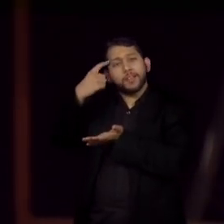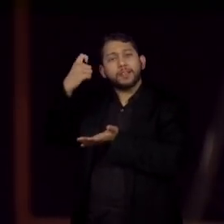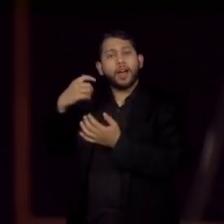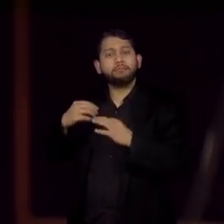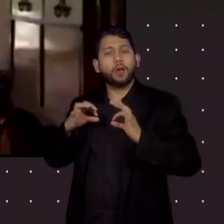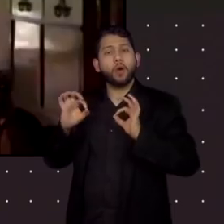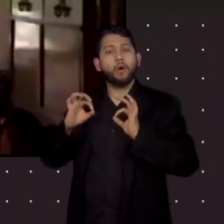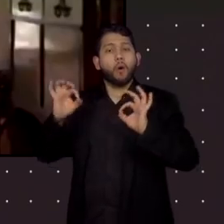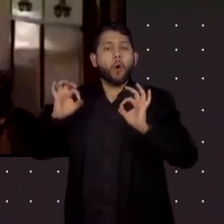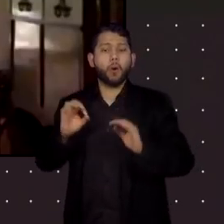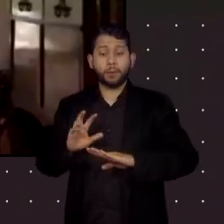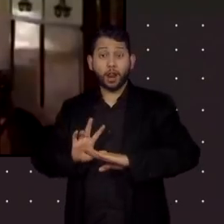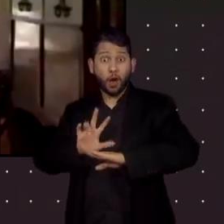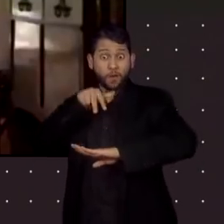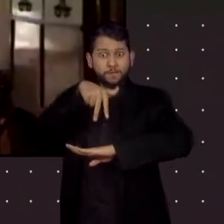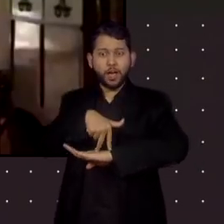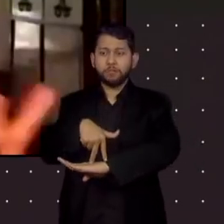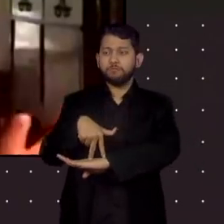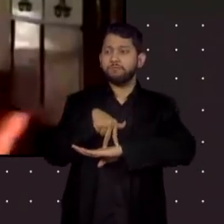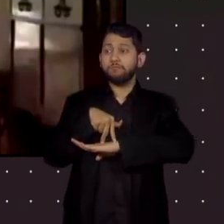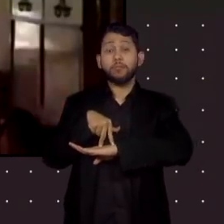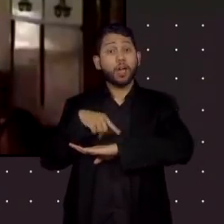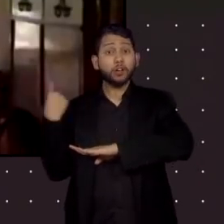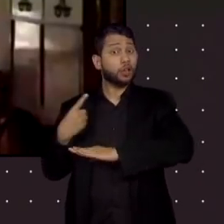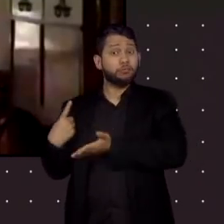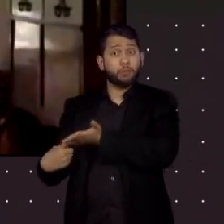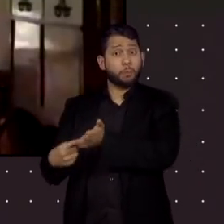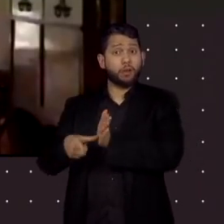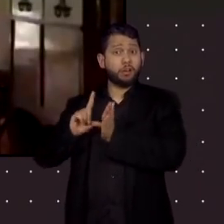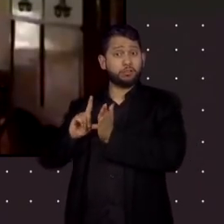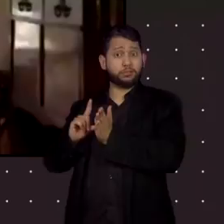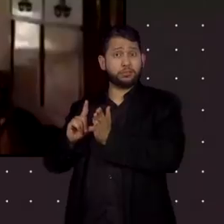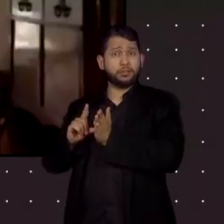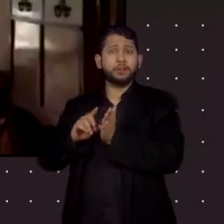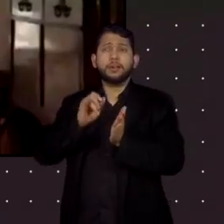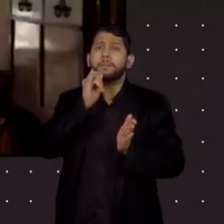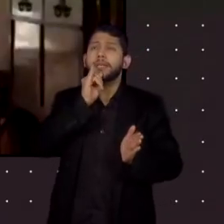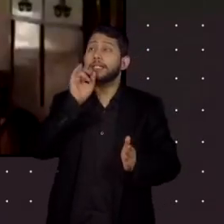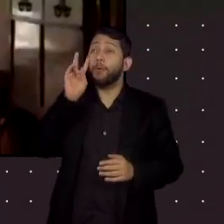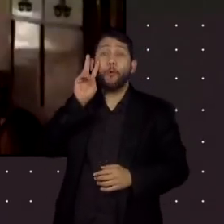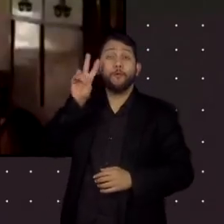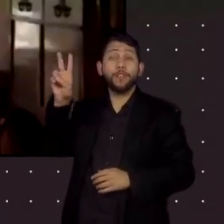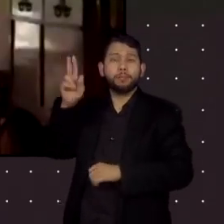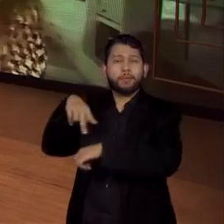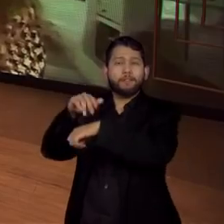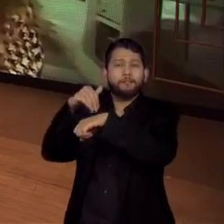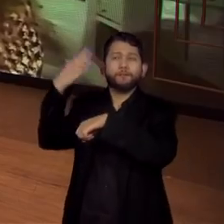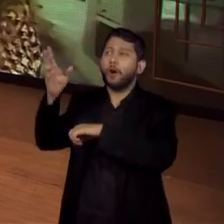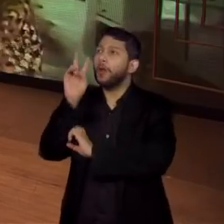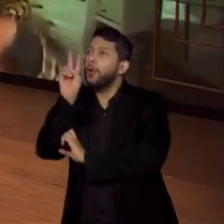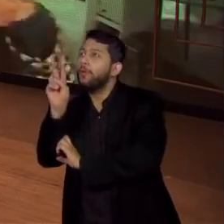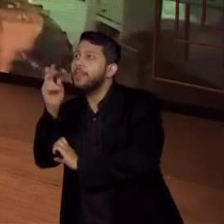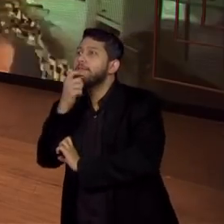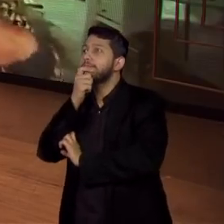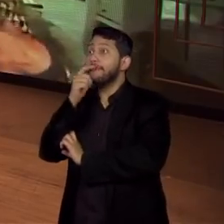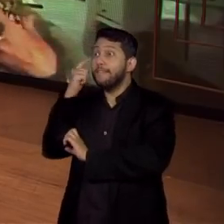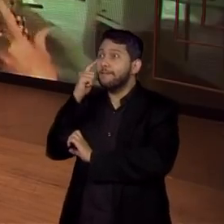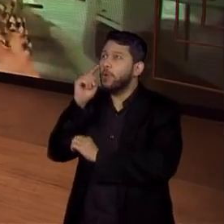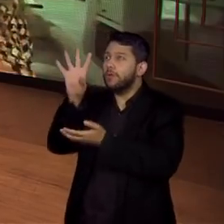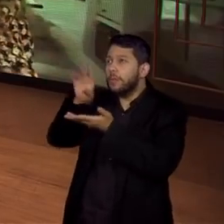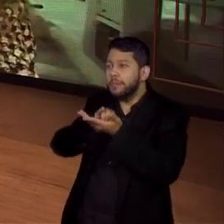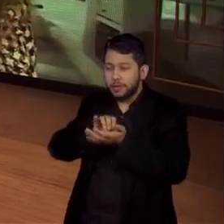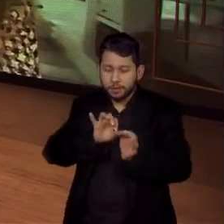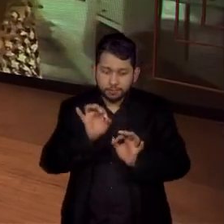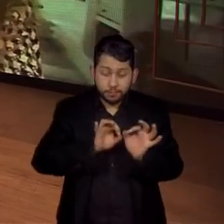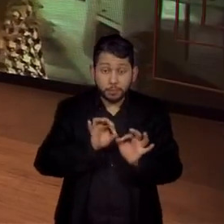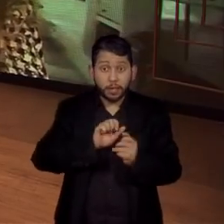performances, né? Eram feitas com coisa que nós inventávamos. Tirava uma ideia de alguma coisa lá de fora, trazia e fazia de um jeito brasileiro, de